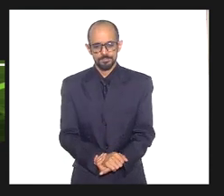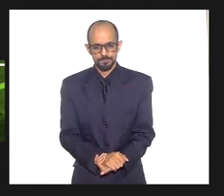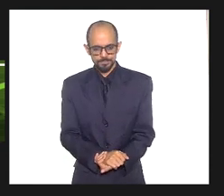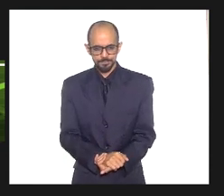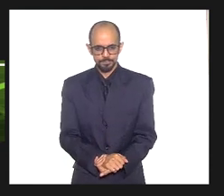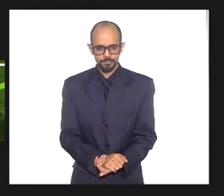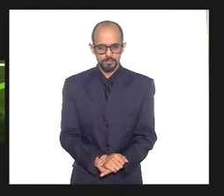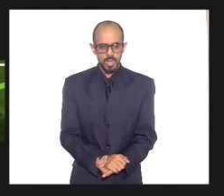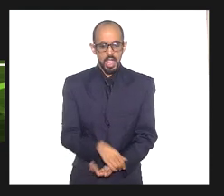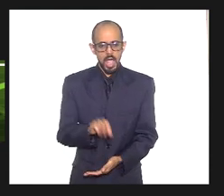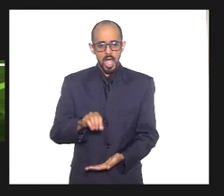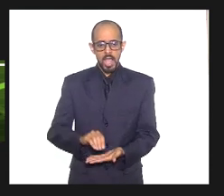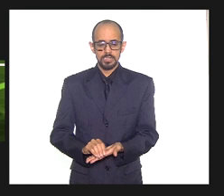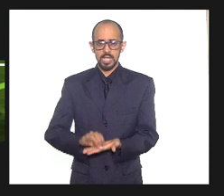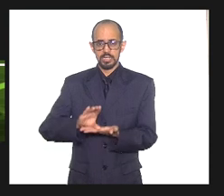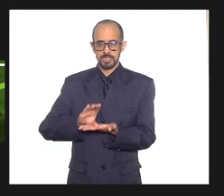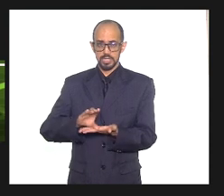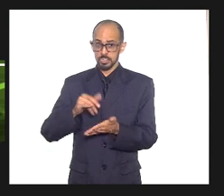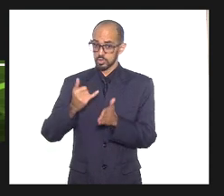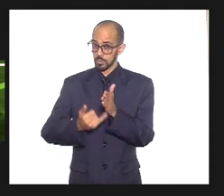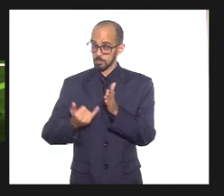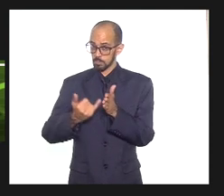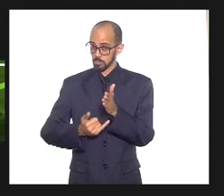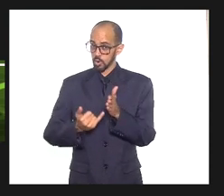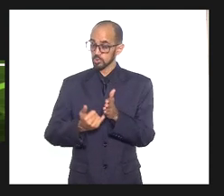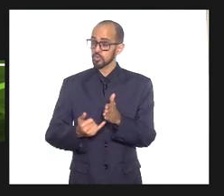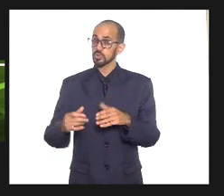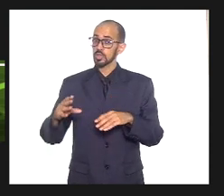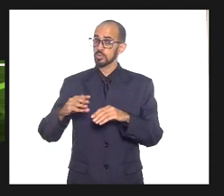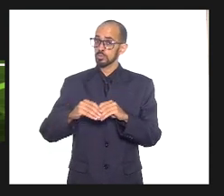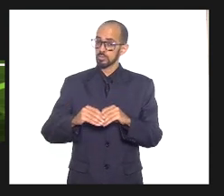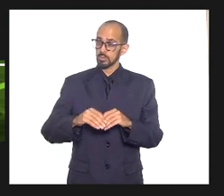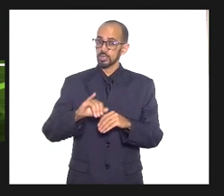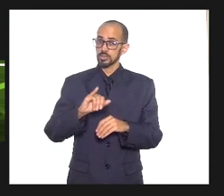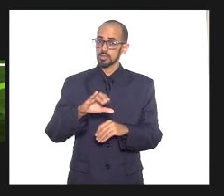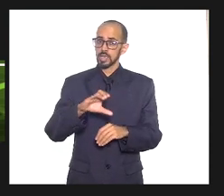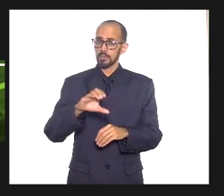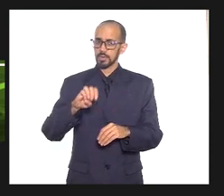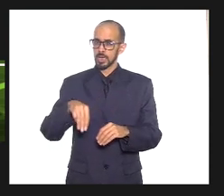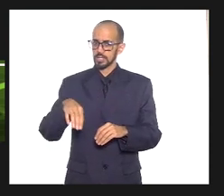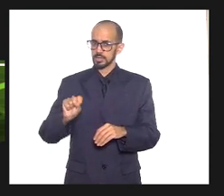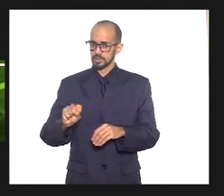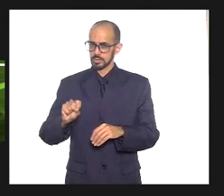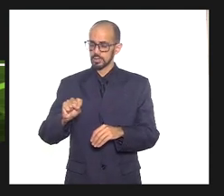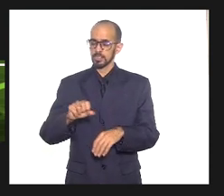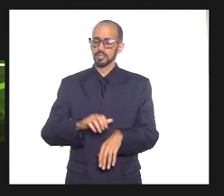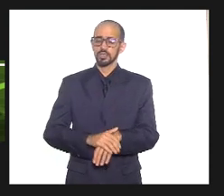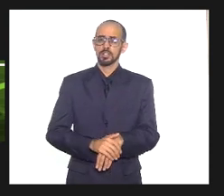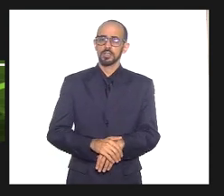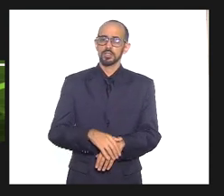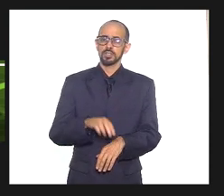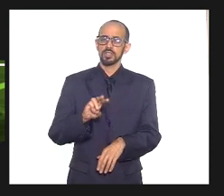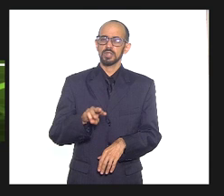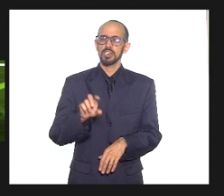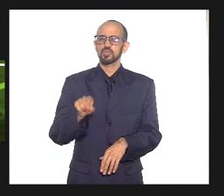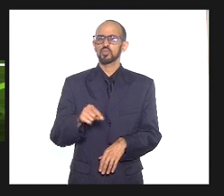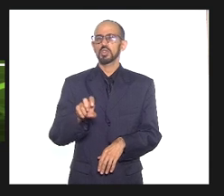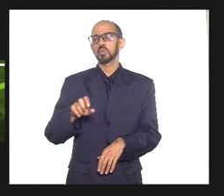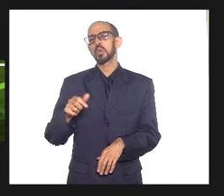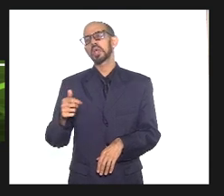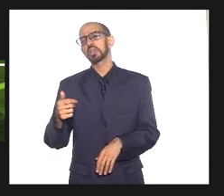receitas tributárias, a gente vê um incremento do ICMS, né, de